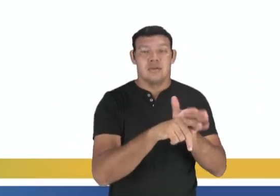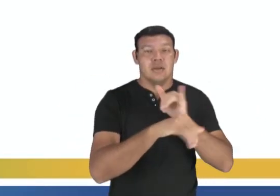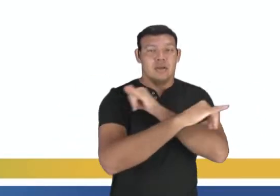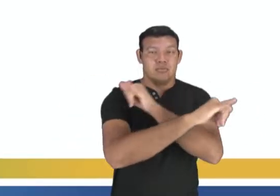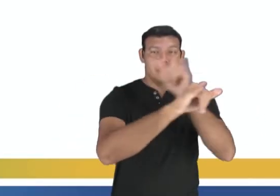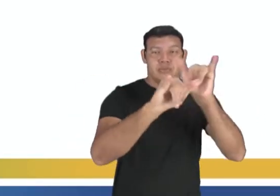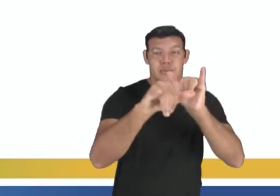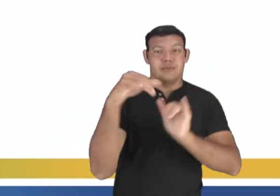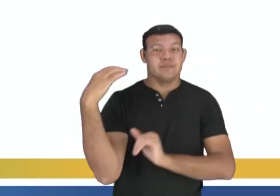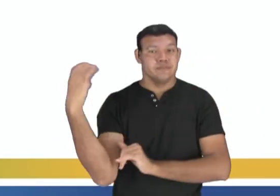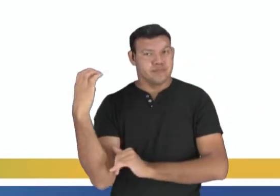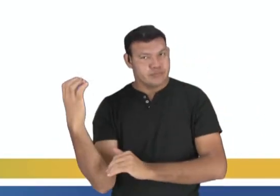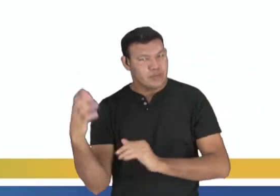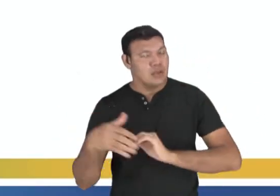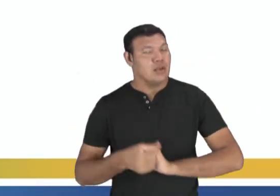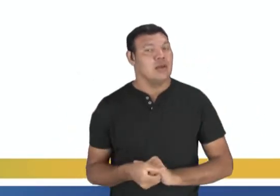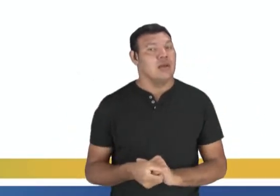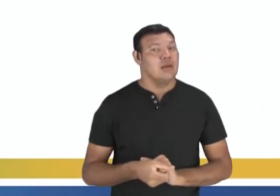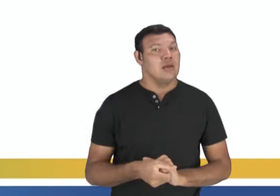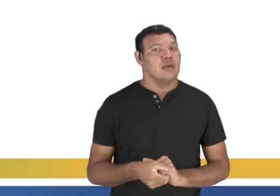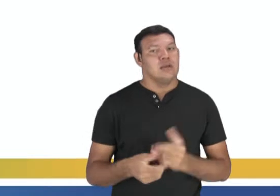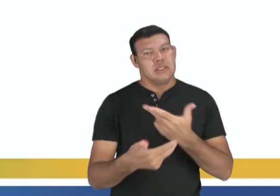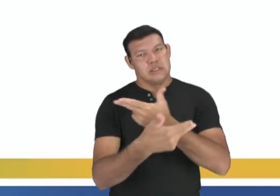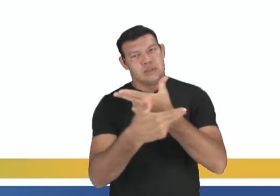encontrar, nesse tipo de revistas,